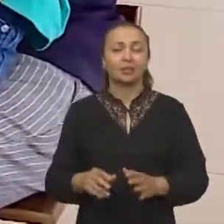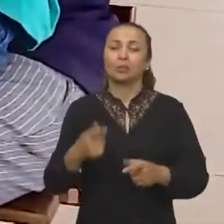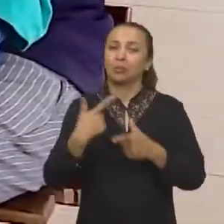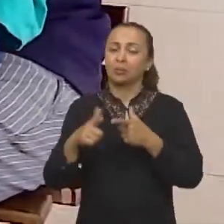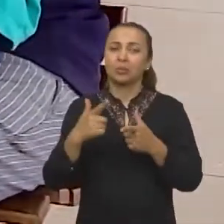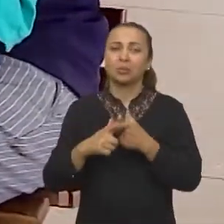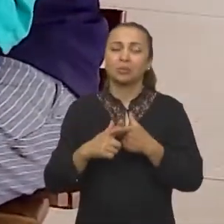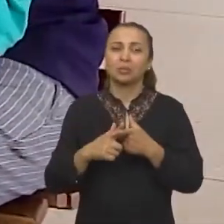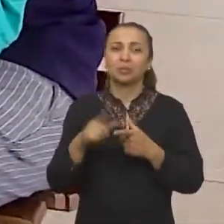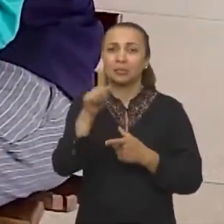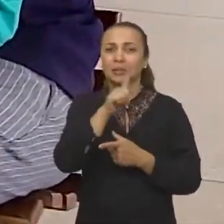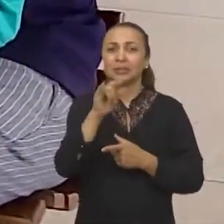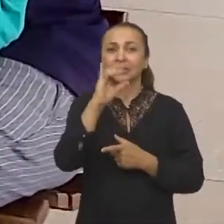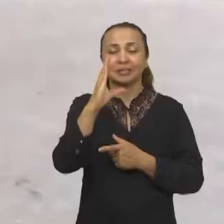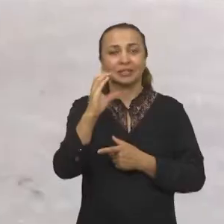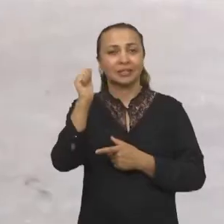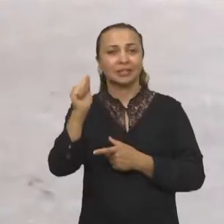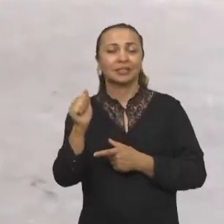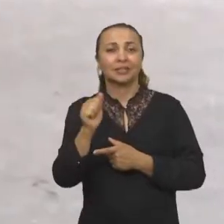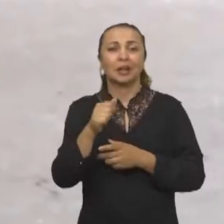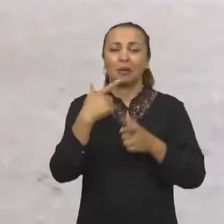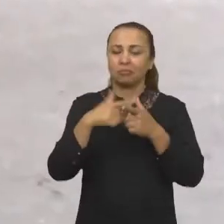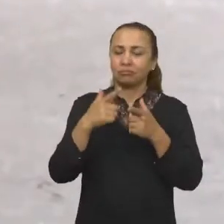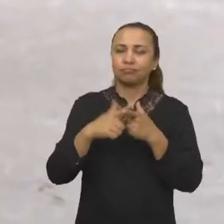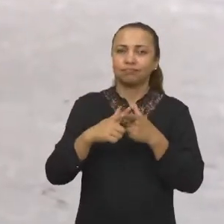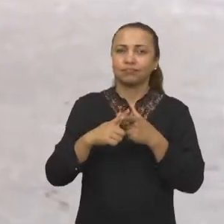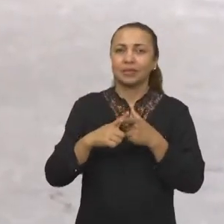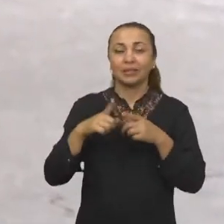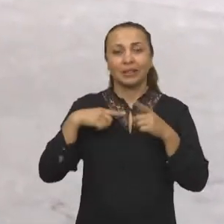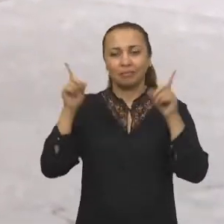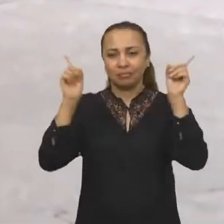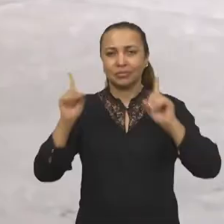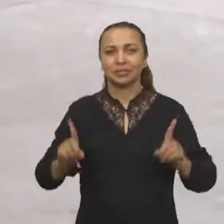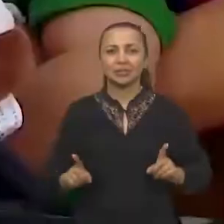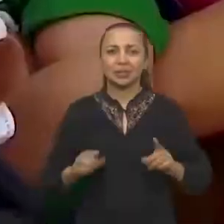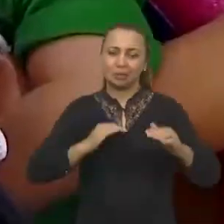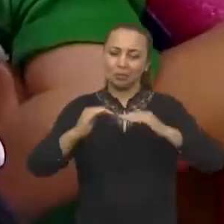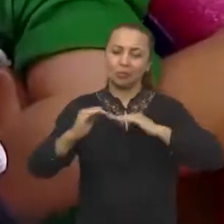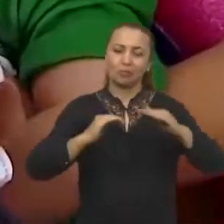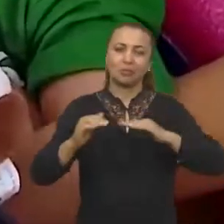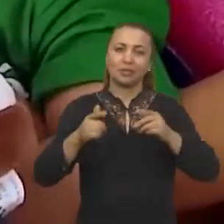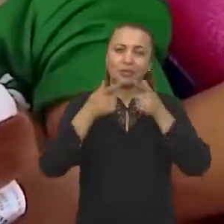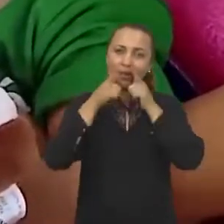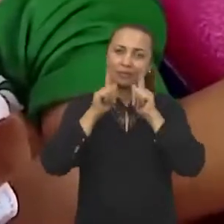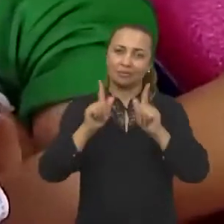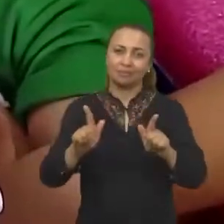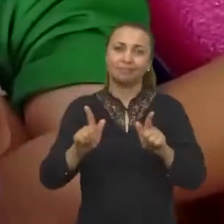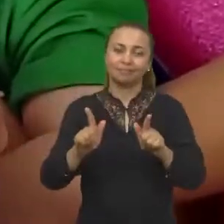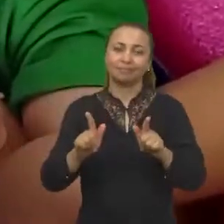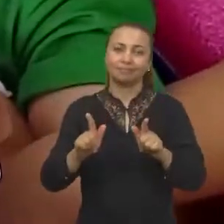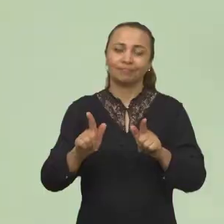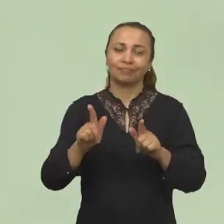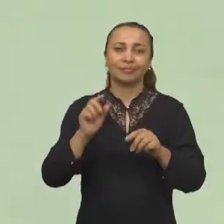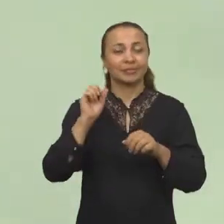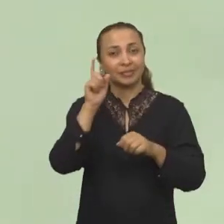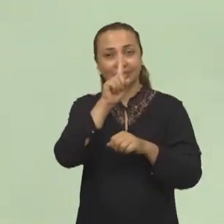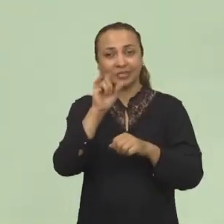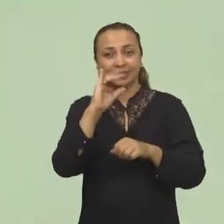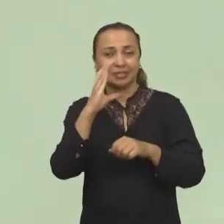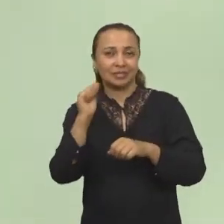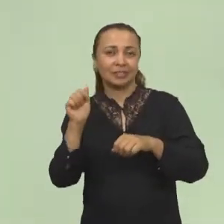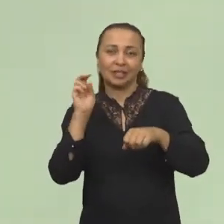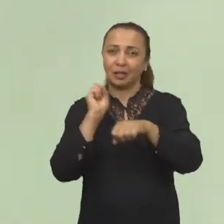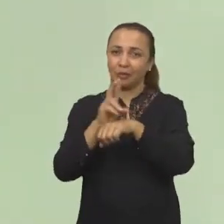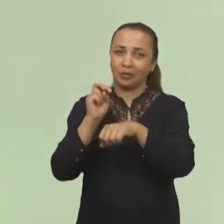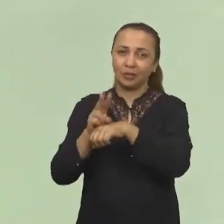crianças nasceram com a chamada Síndrome de Zika congênita e apresentam deficiência motora grave. A síndrome se